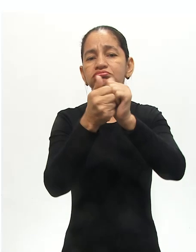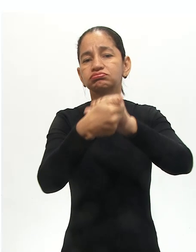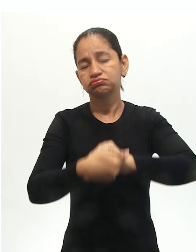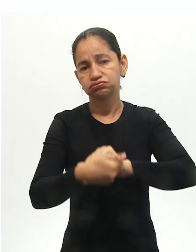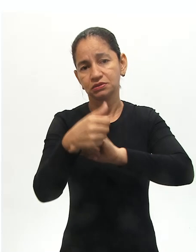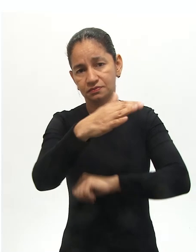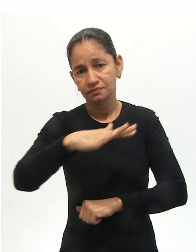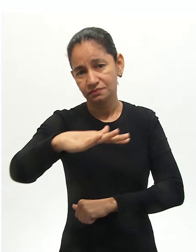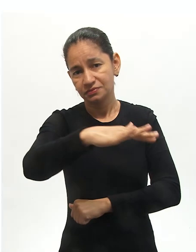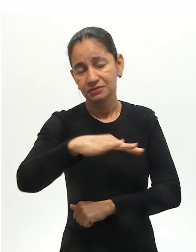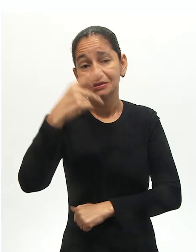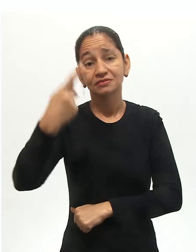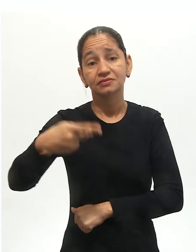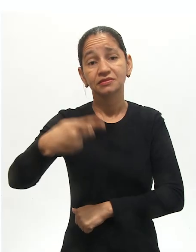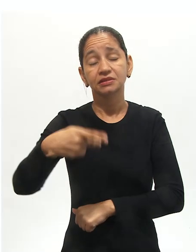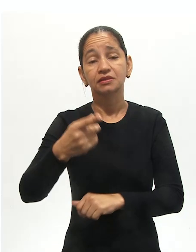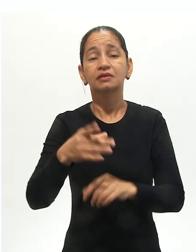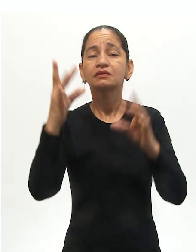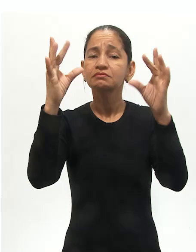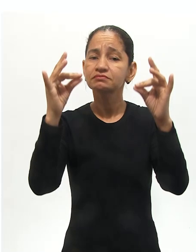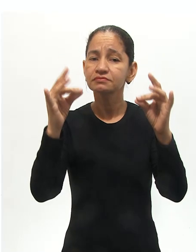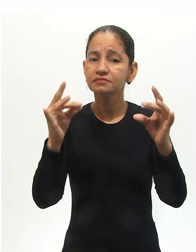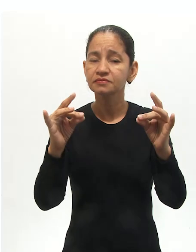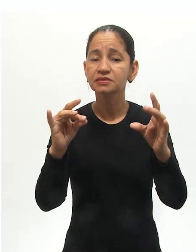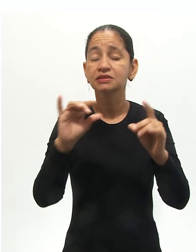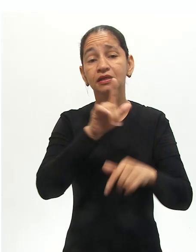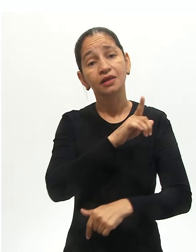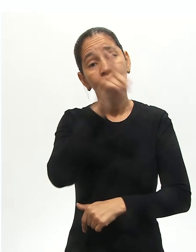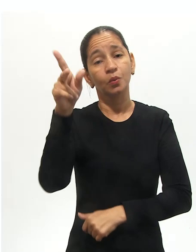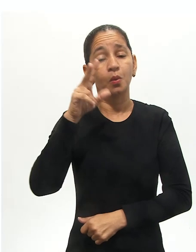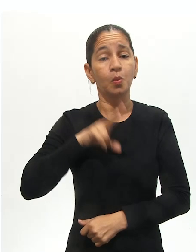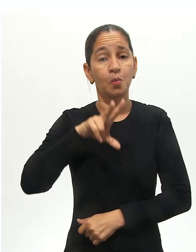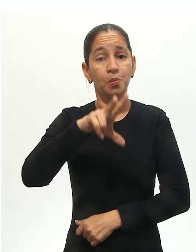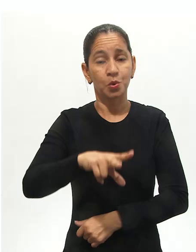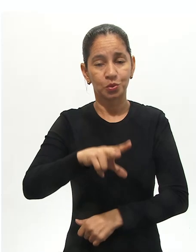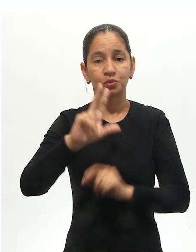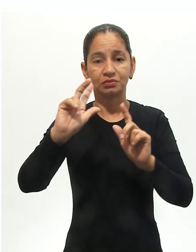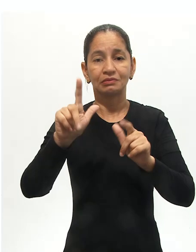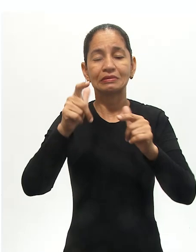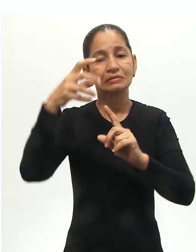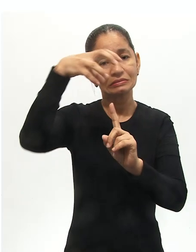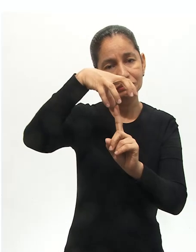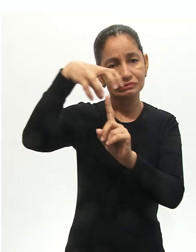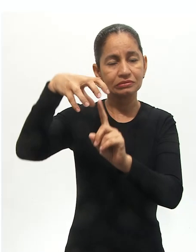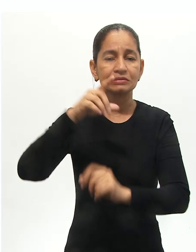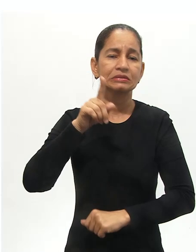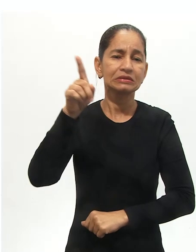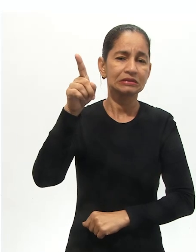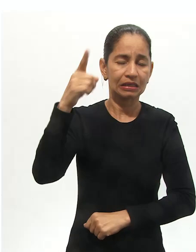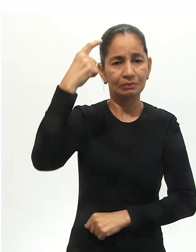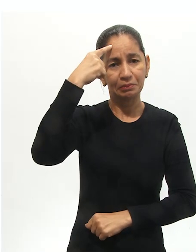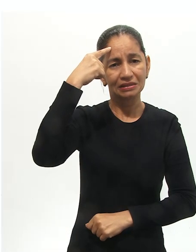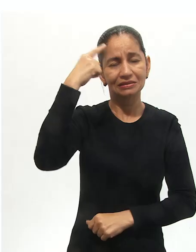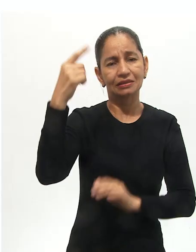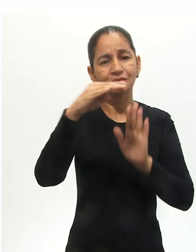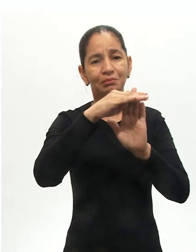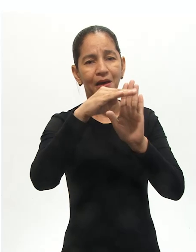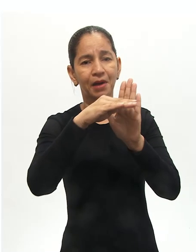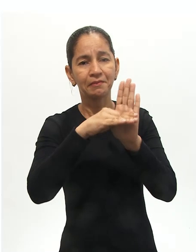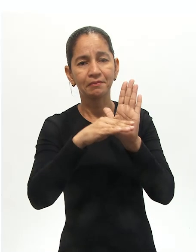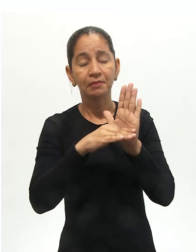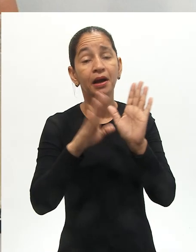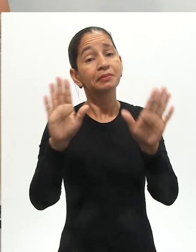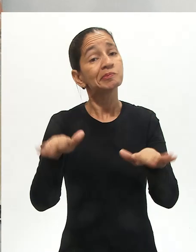adequação às condições específicas da colônia. Nesse caso, a educação